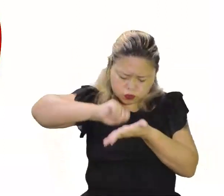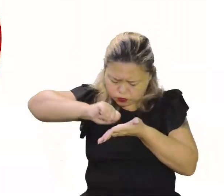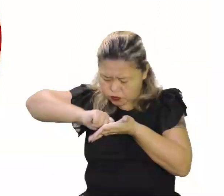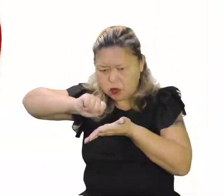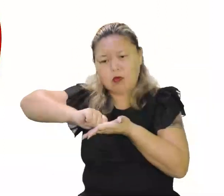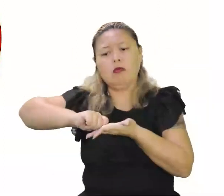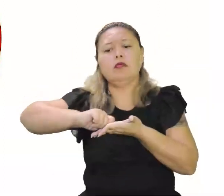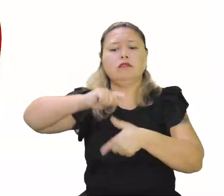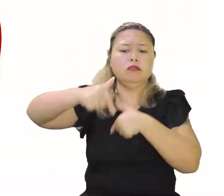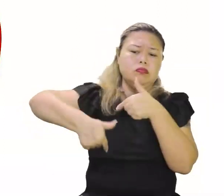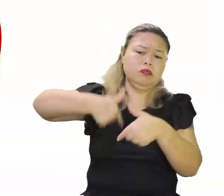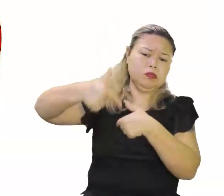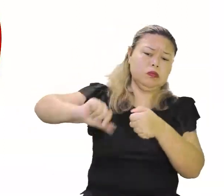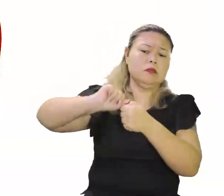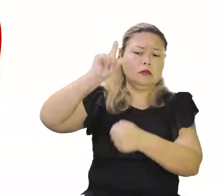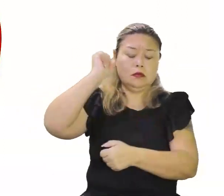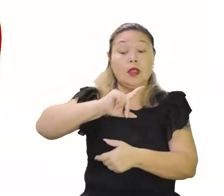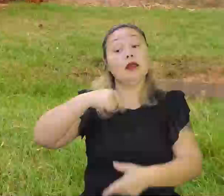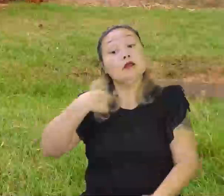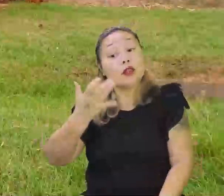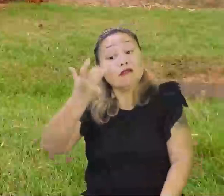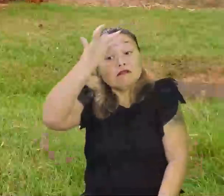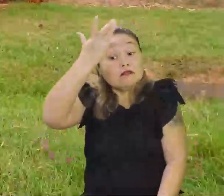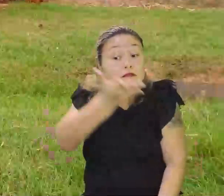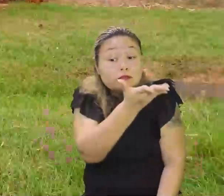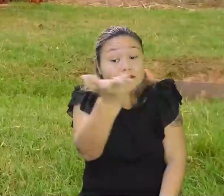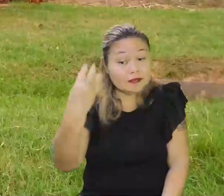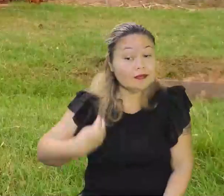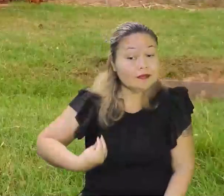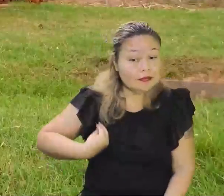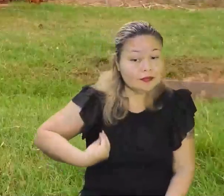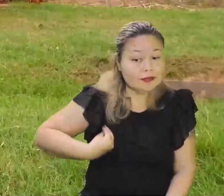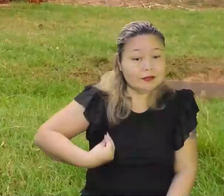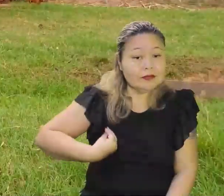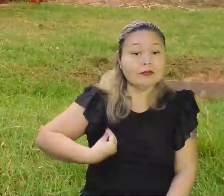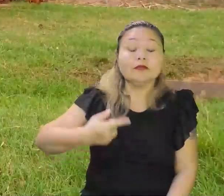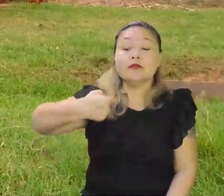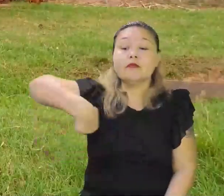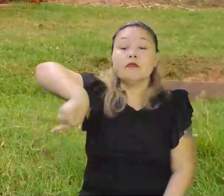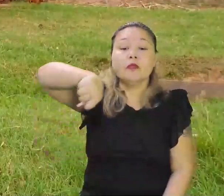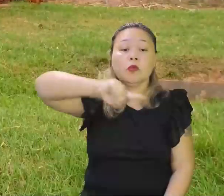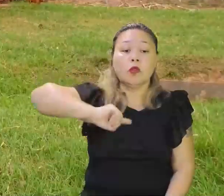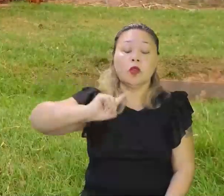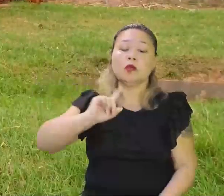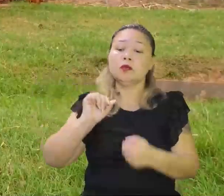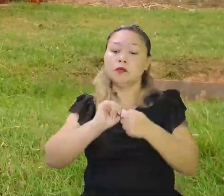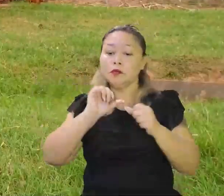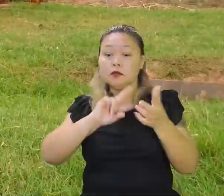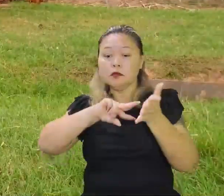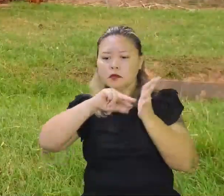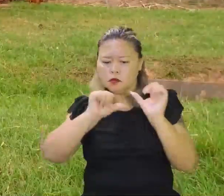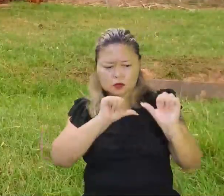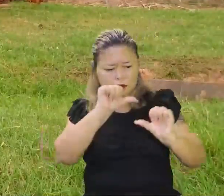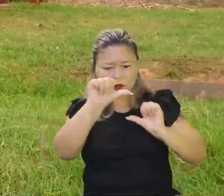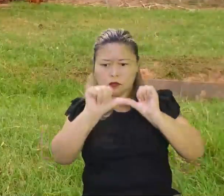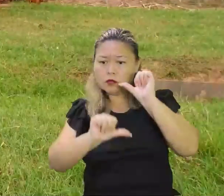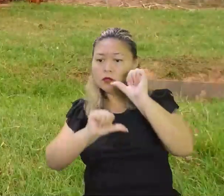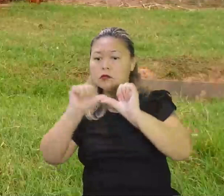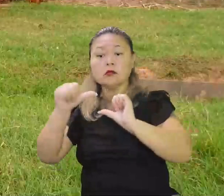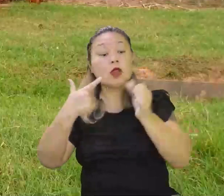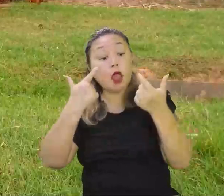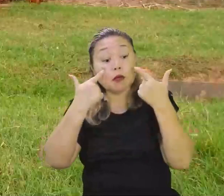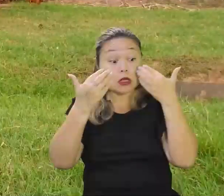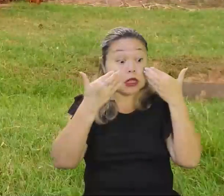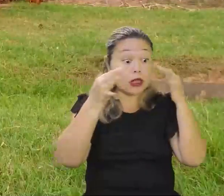com certeza. E a gente quer facilitar aqui, né, a vida de vocês. Então, vocês estão vendo que essas conversões não são difíceis. A gente só precisa ter atenção,